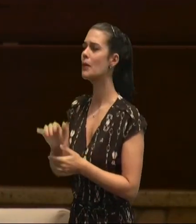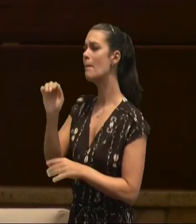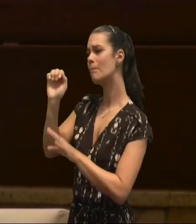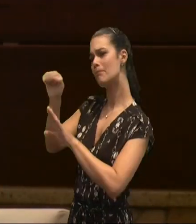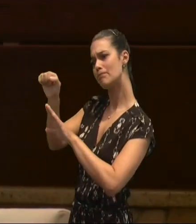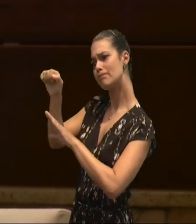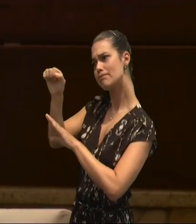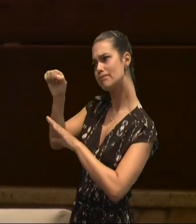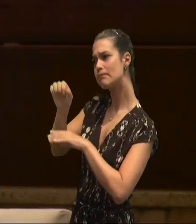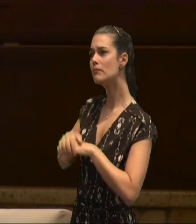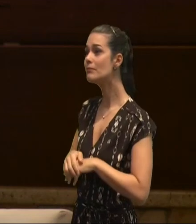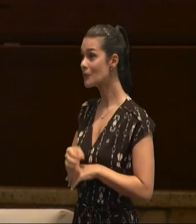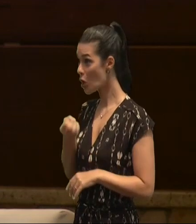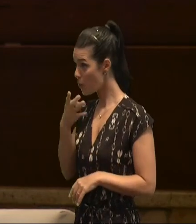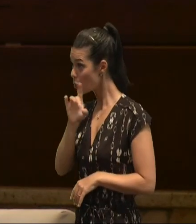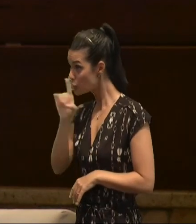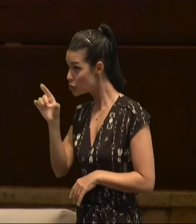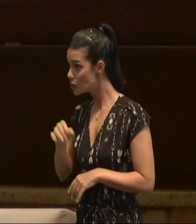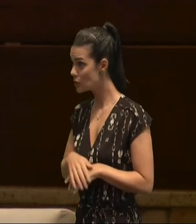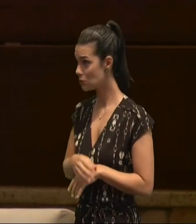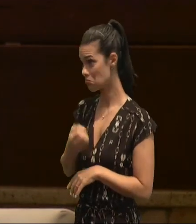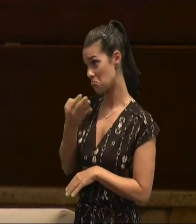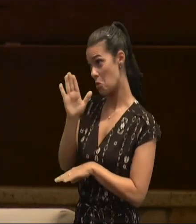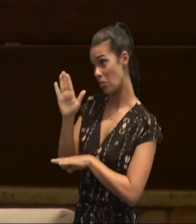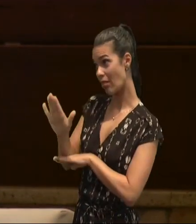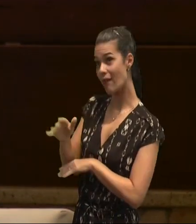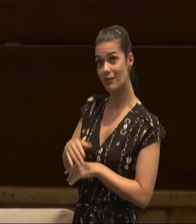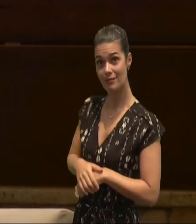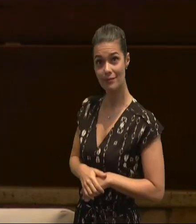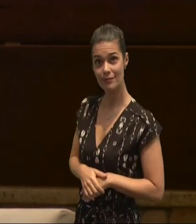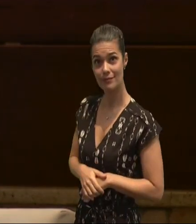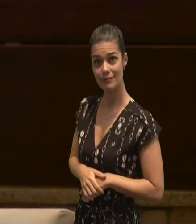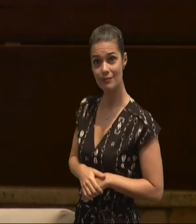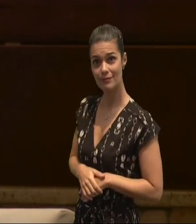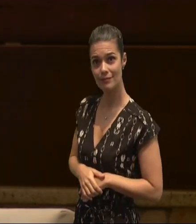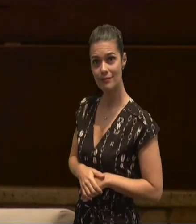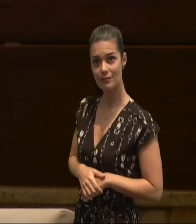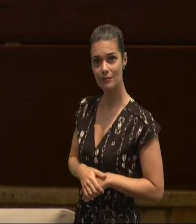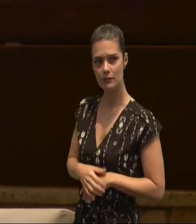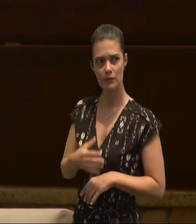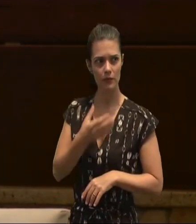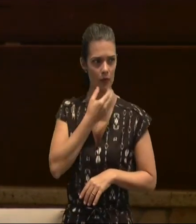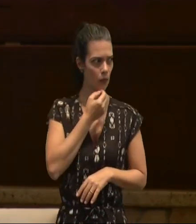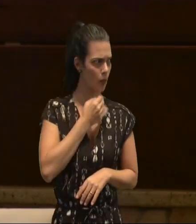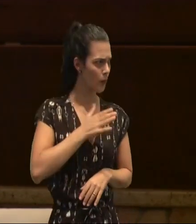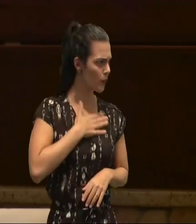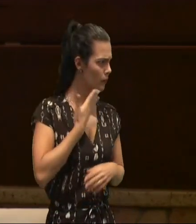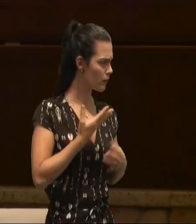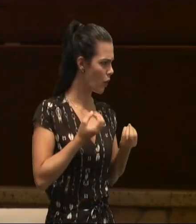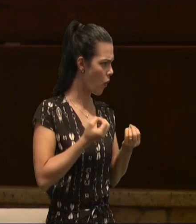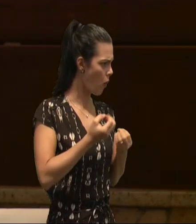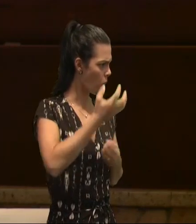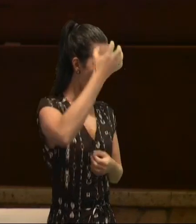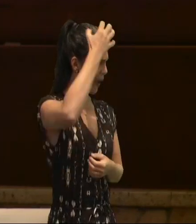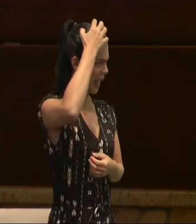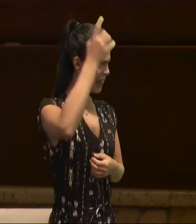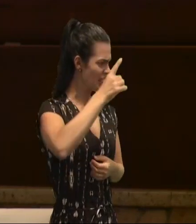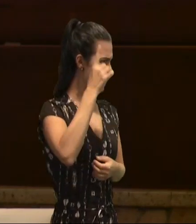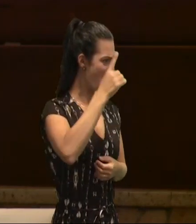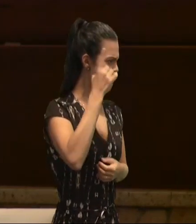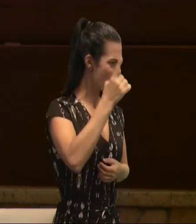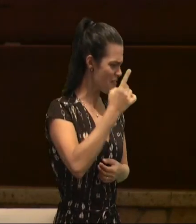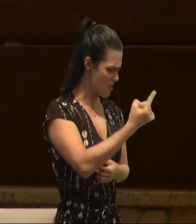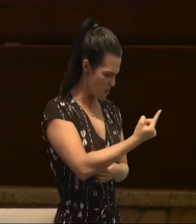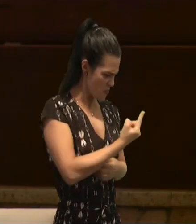assim: bom dia, boa tarde. O homem deve ter levado um susto: como assim, o rei de Israel na minha